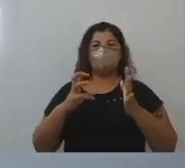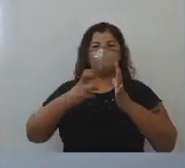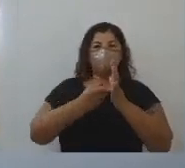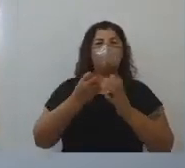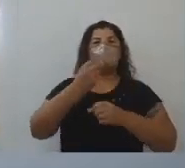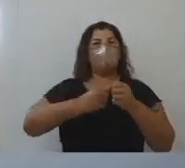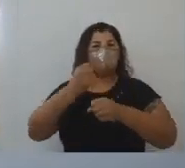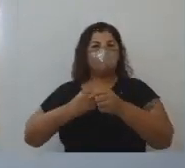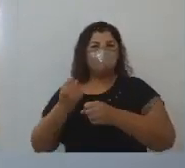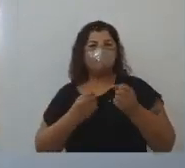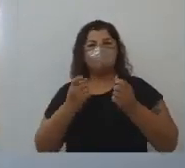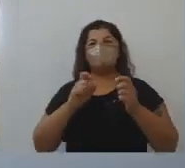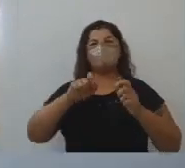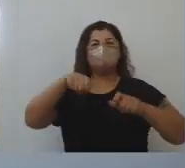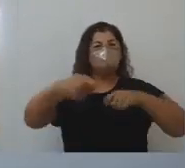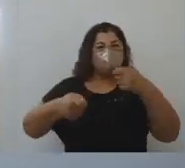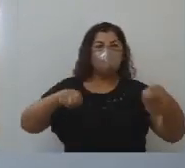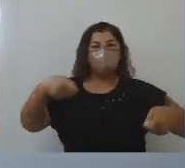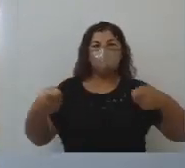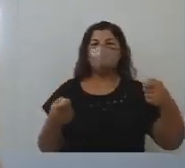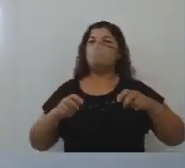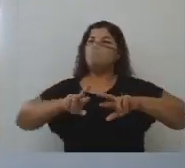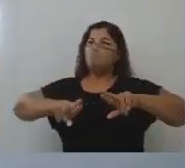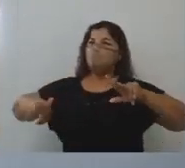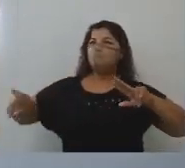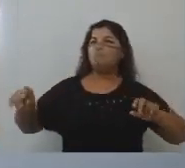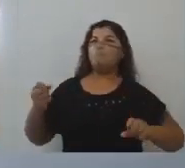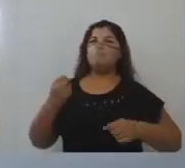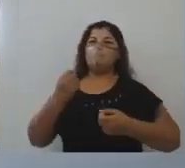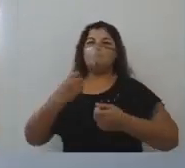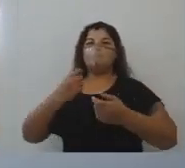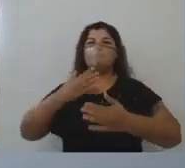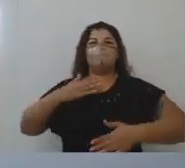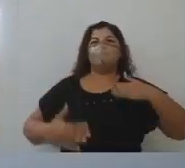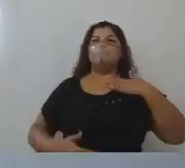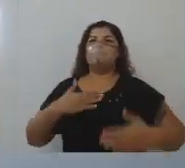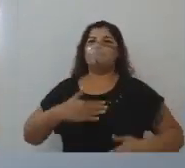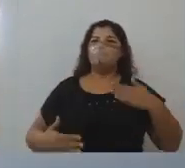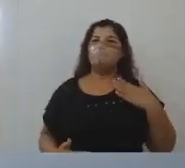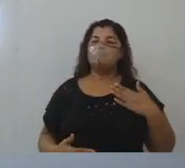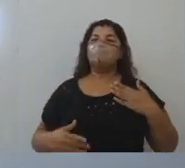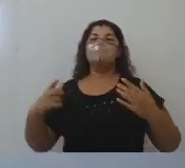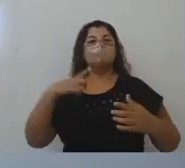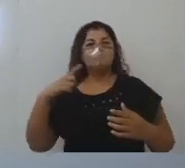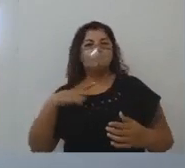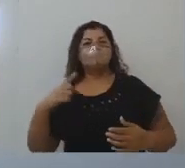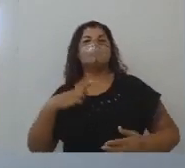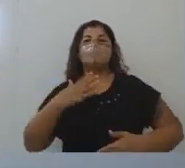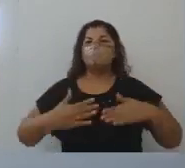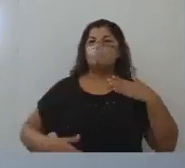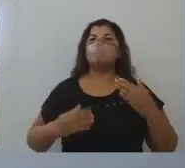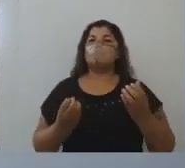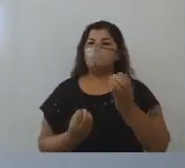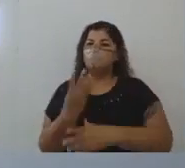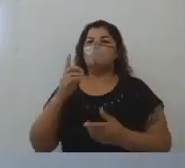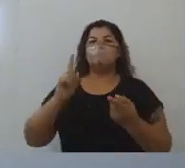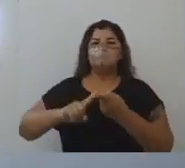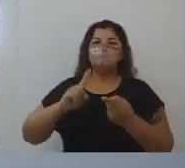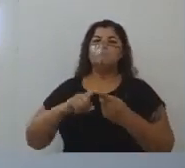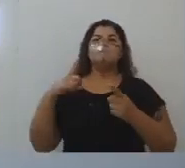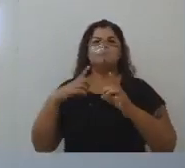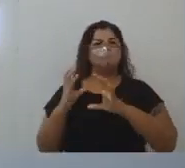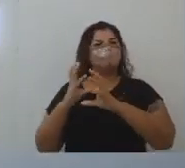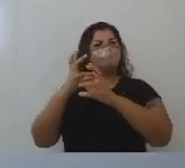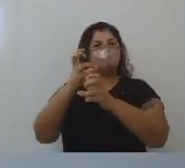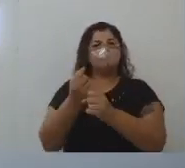está falando sobre violência física, a violência física ela também acontece. A gente também vai ter dados